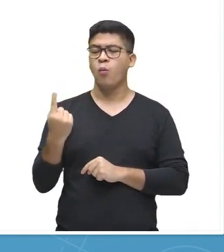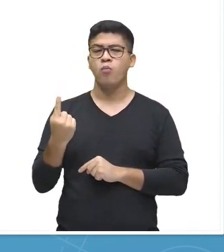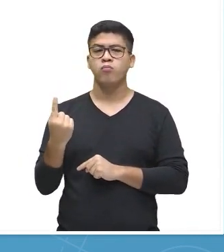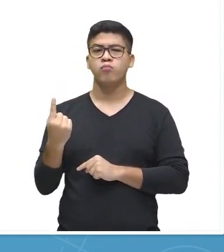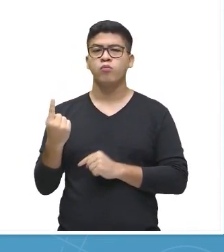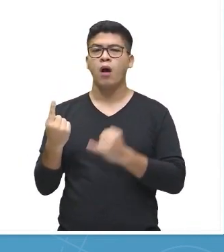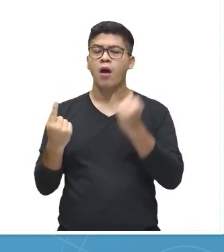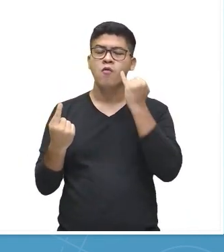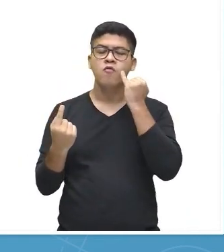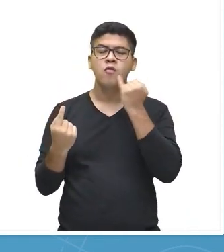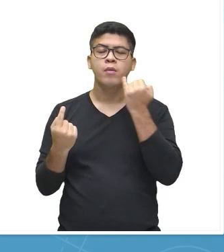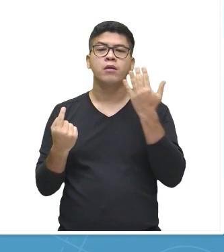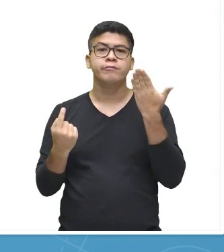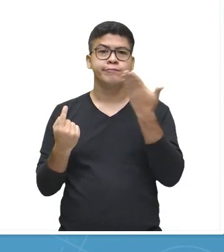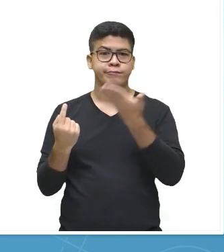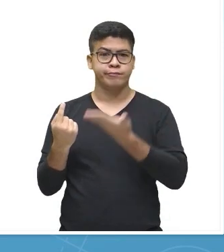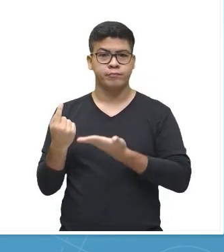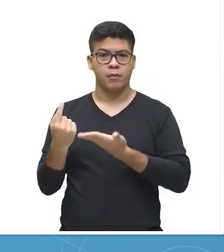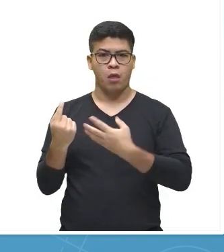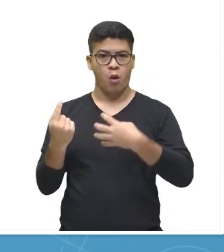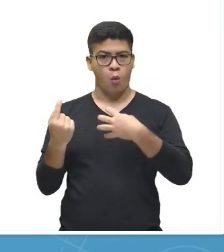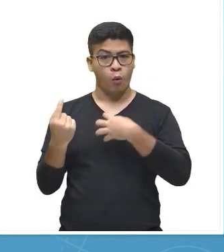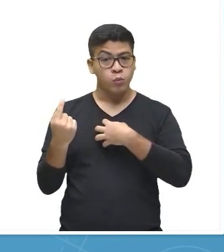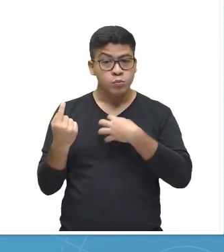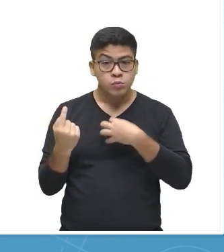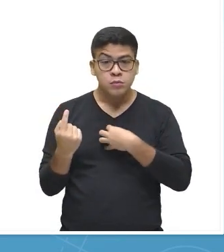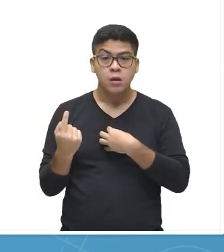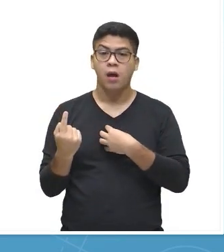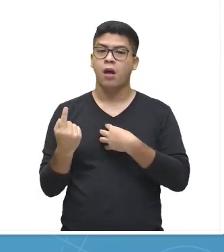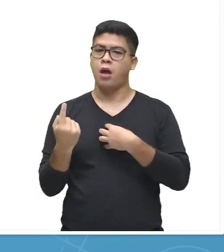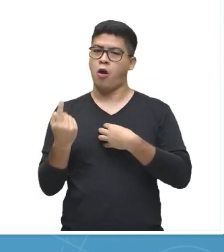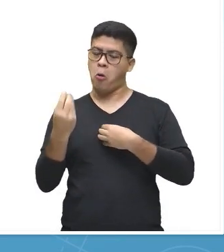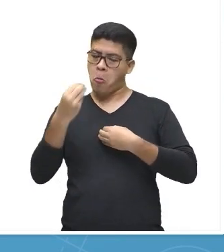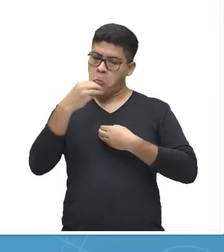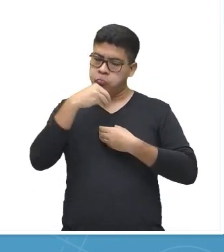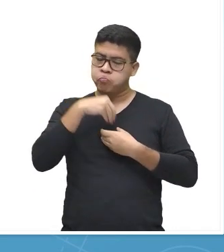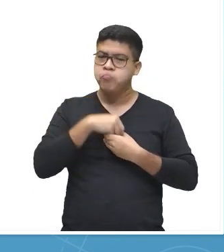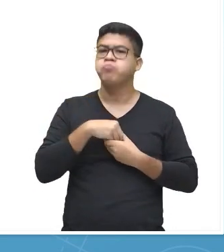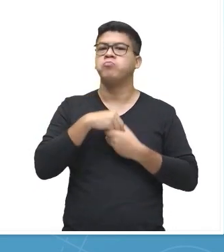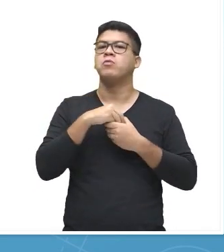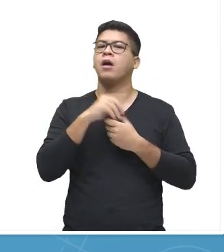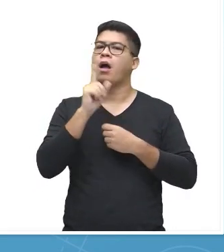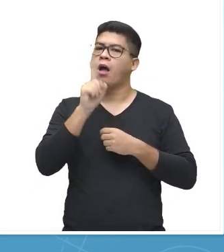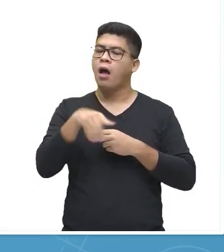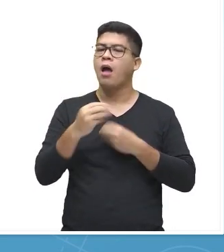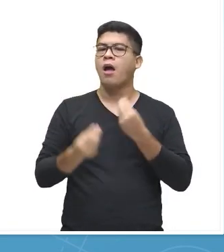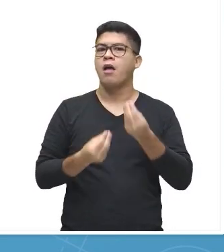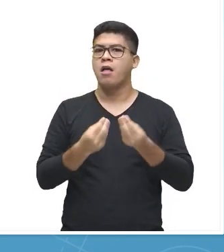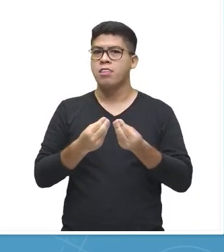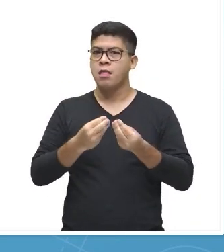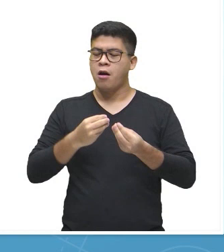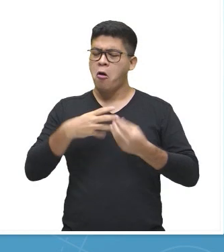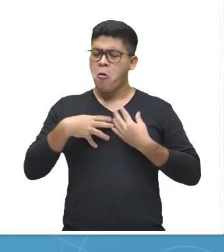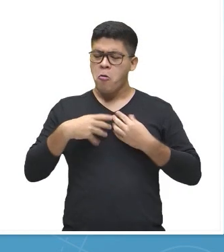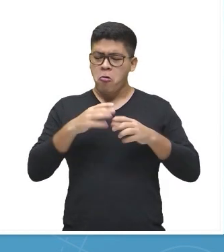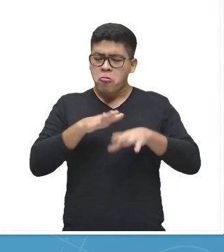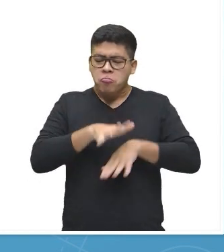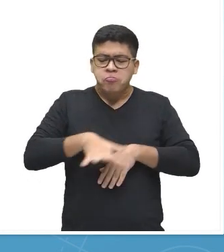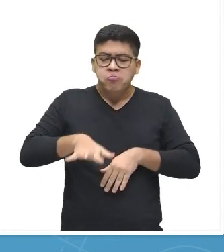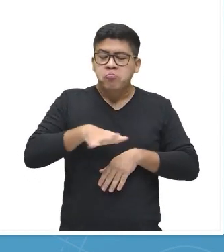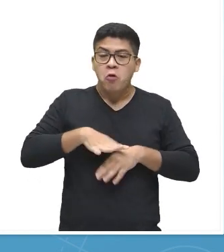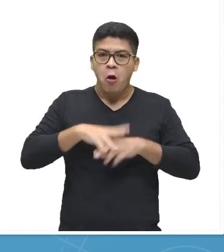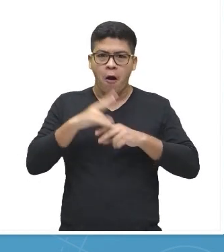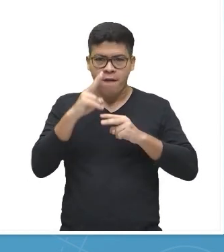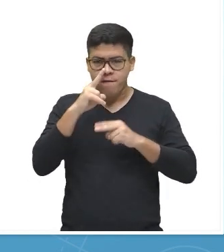informação. Qual é ela? Um sentimento interior da existência de uma força,